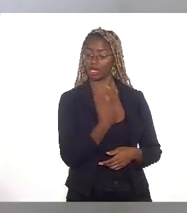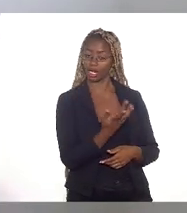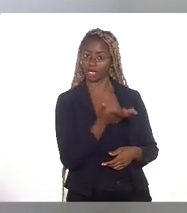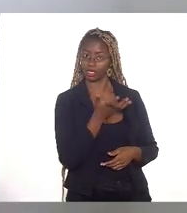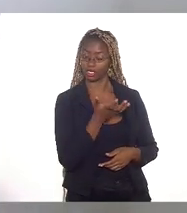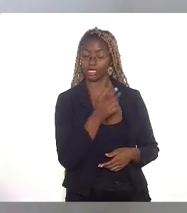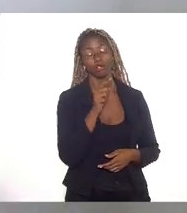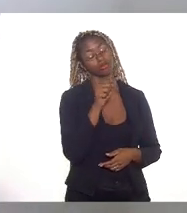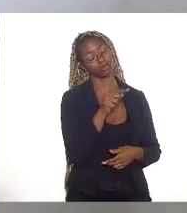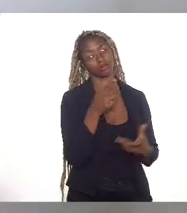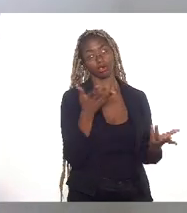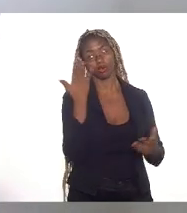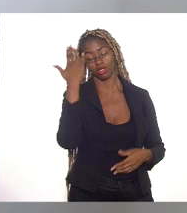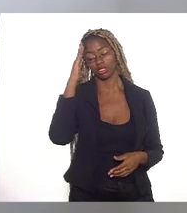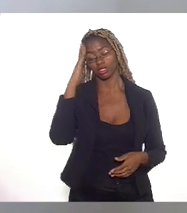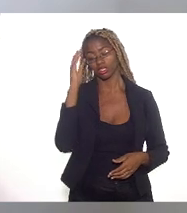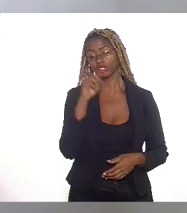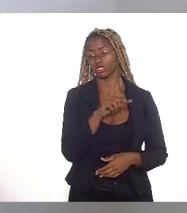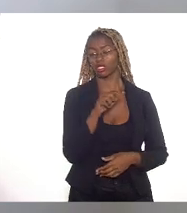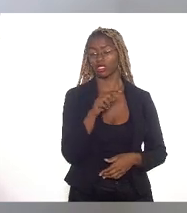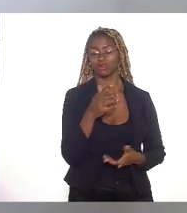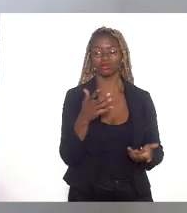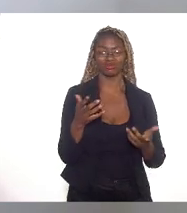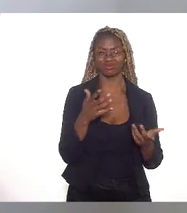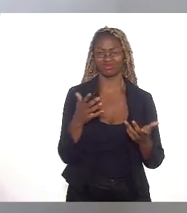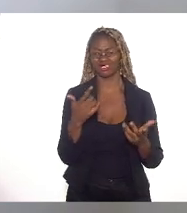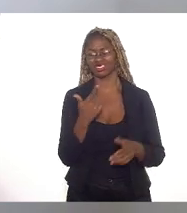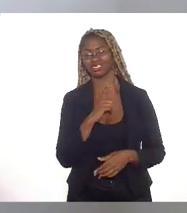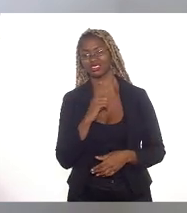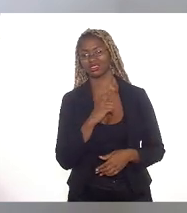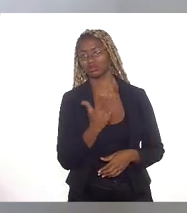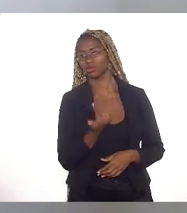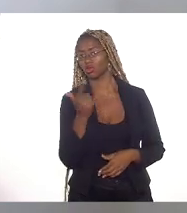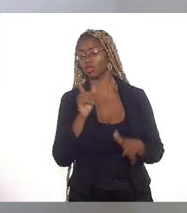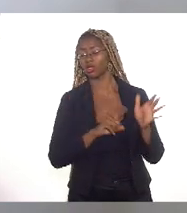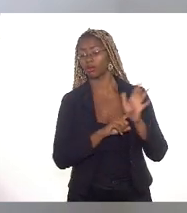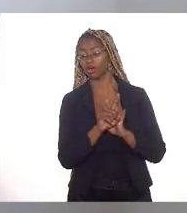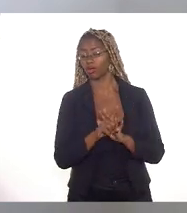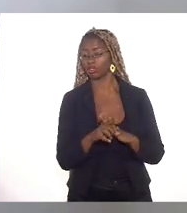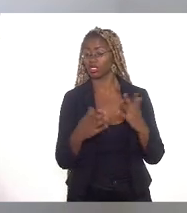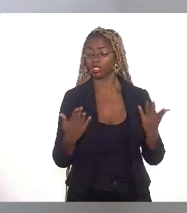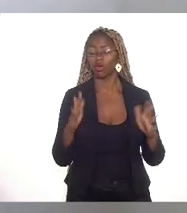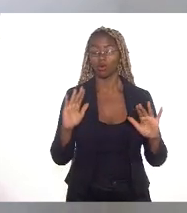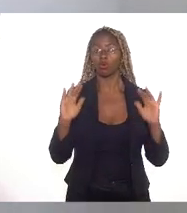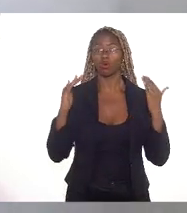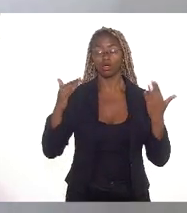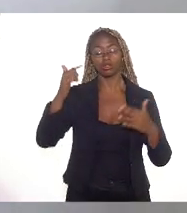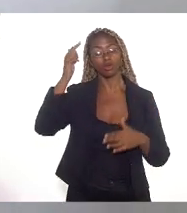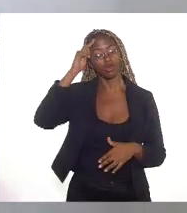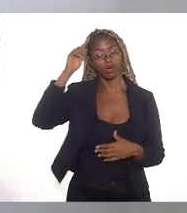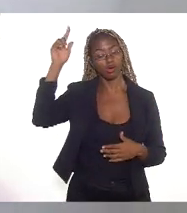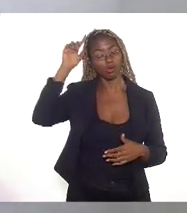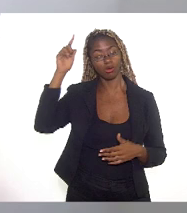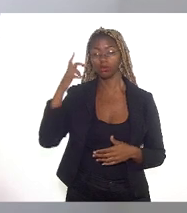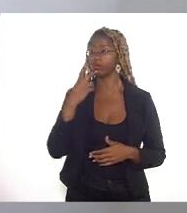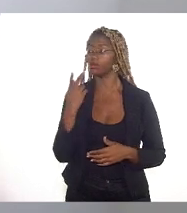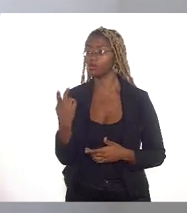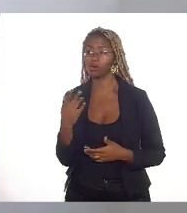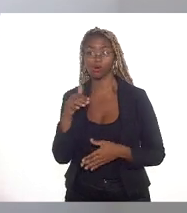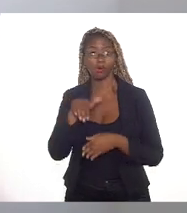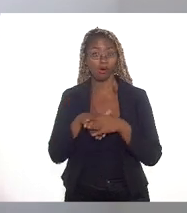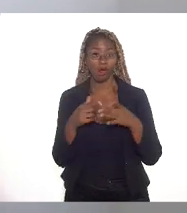queria... E aí não foi. Ele fez outro questionamento. Então, quando o Luiz Paulo pediu a palavra, e não fez voto